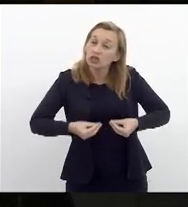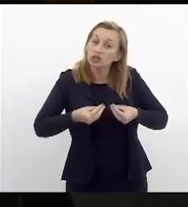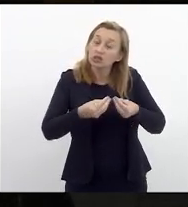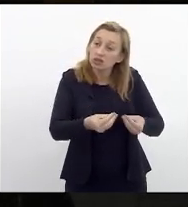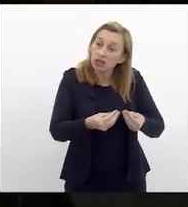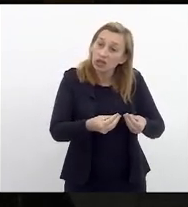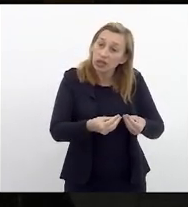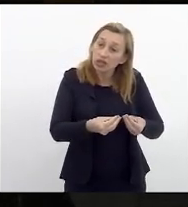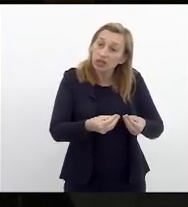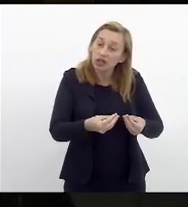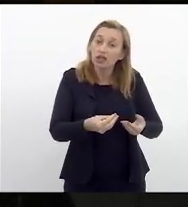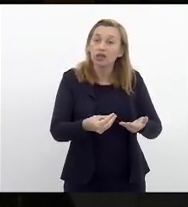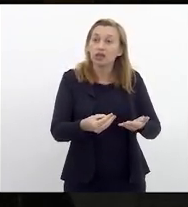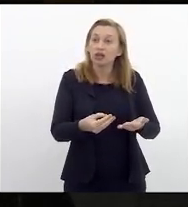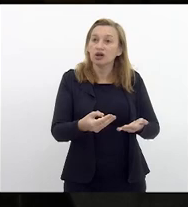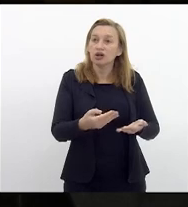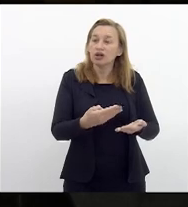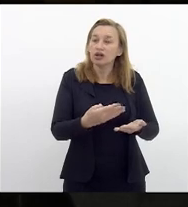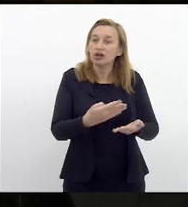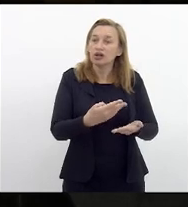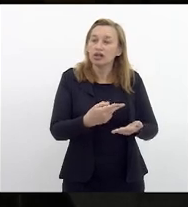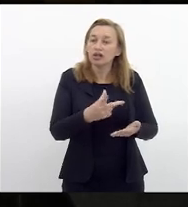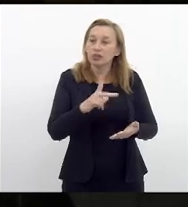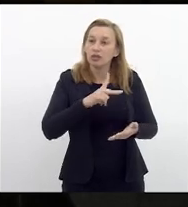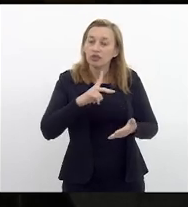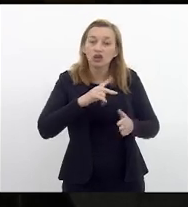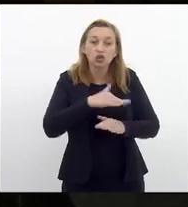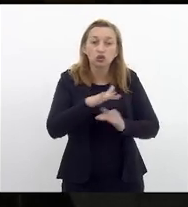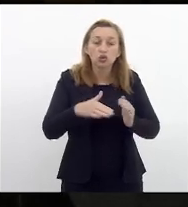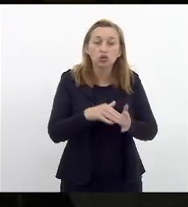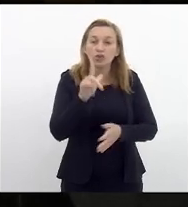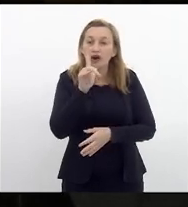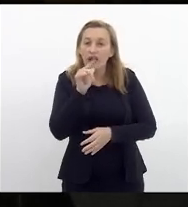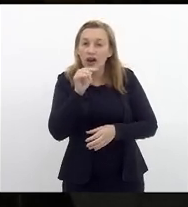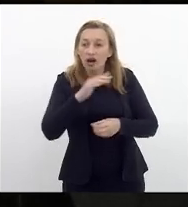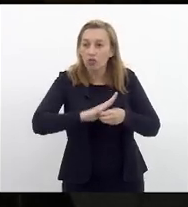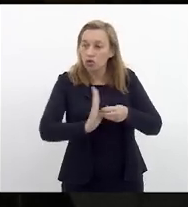iniciativa privada, toda a concessão de água e esgoto,